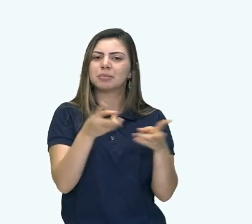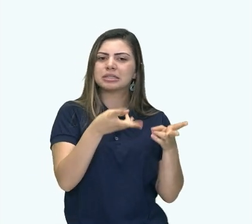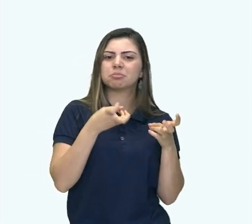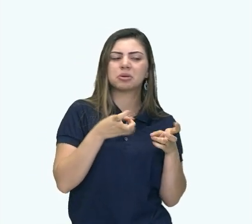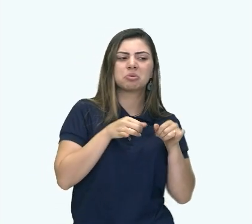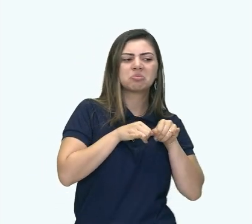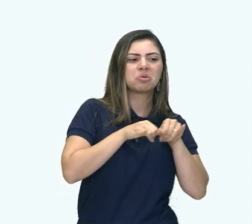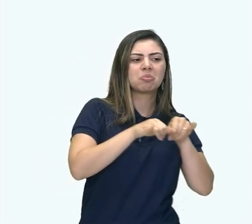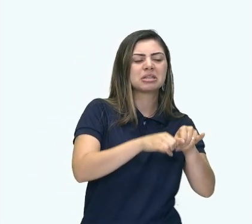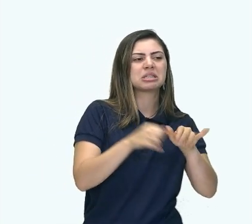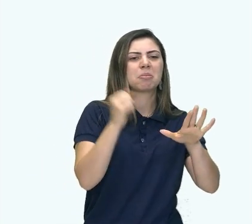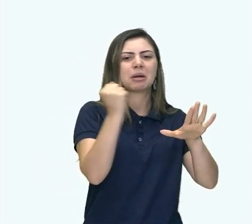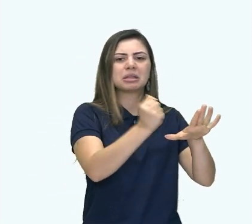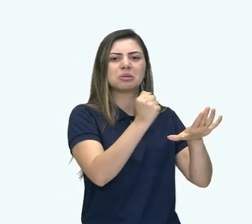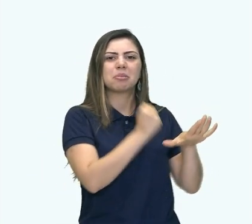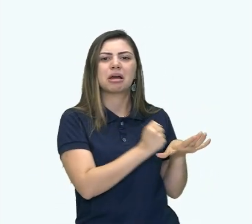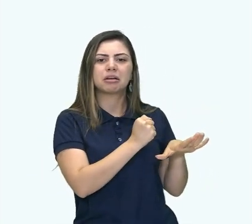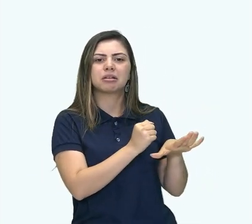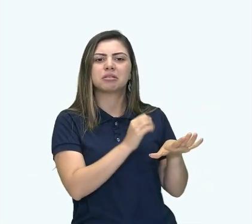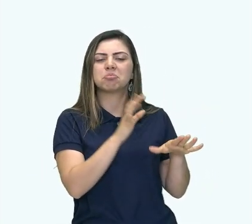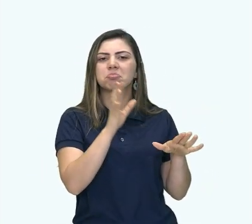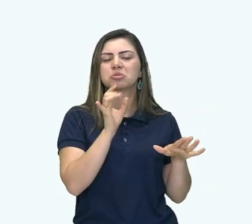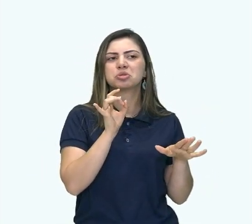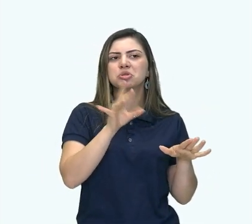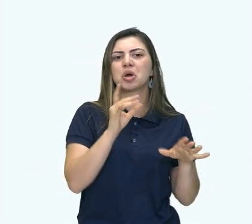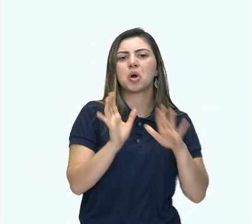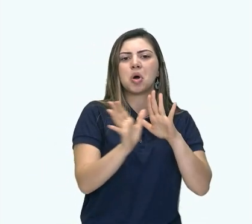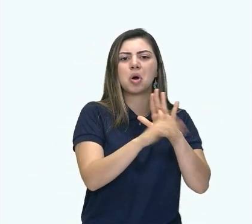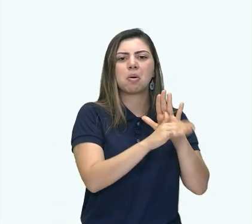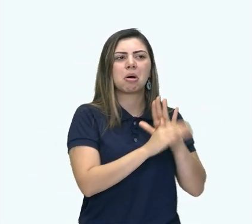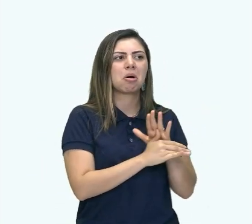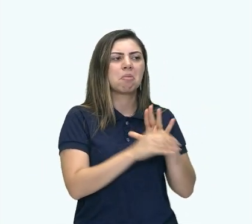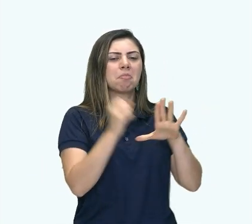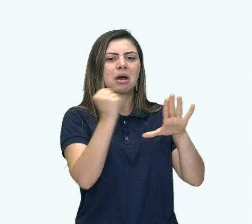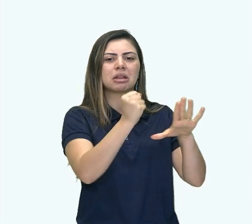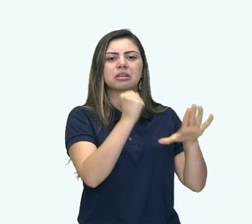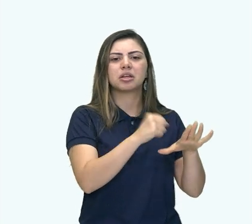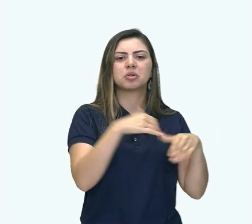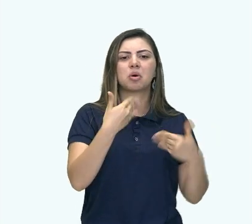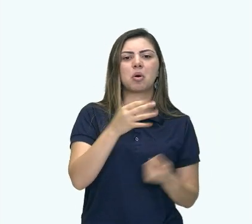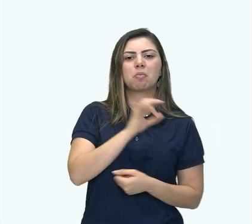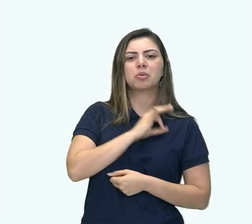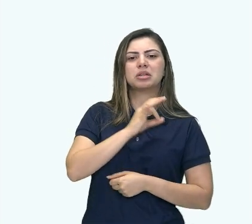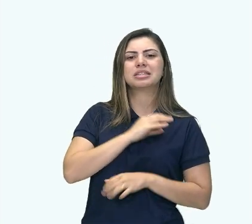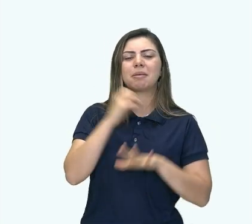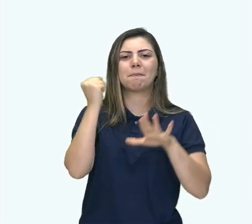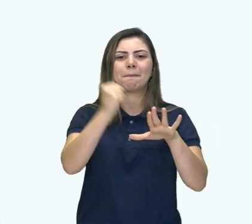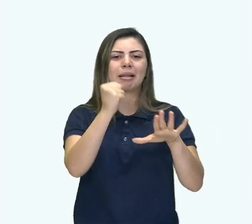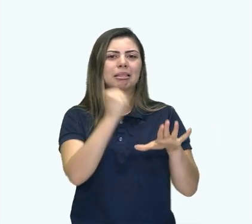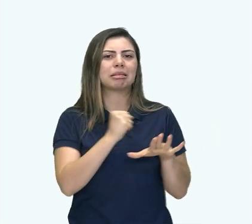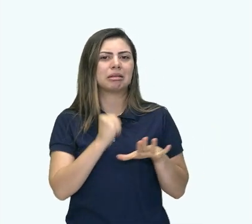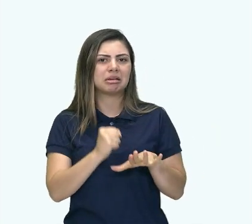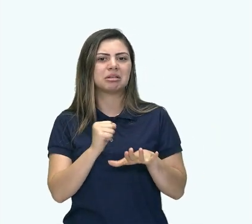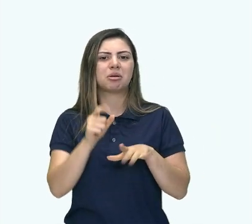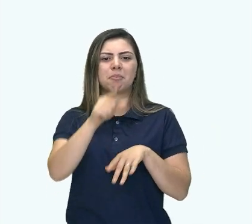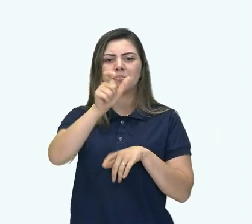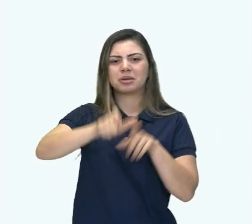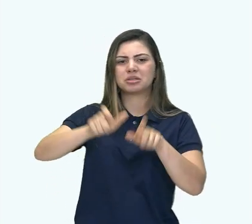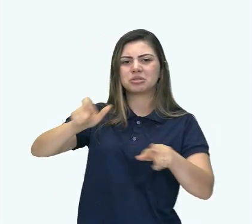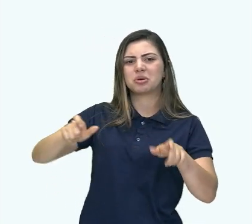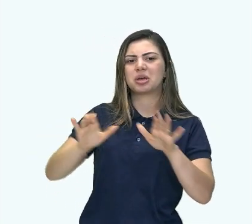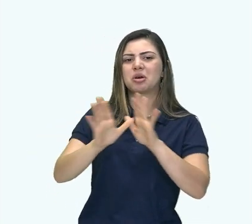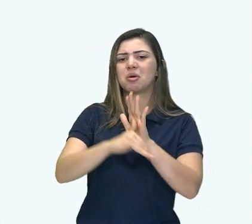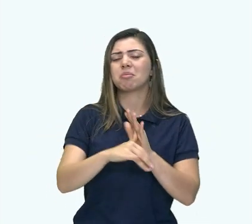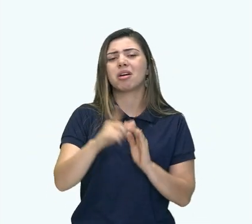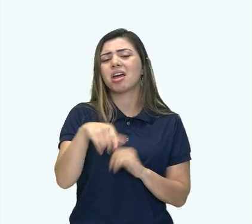coisa pouca, né? Pequeno bandido matando pequeno comerciante, polícia matando pequeno bandido. Coisas pequenas, eu